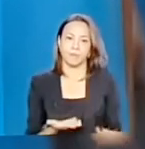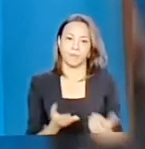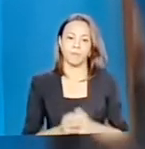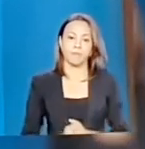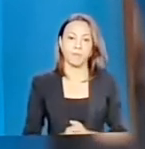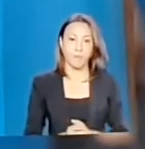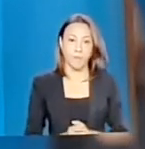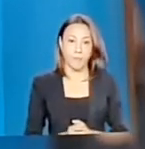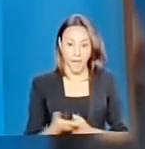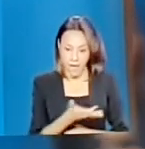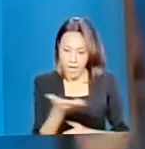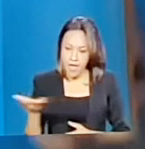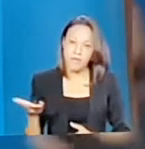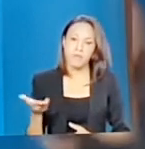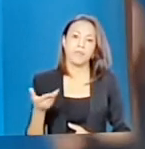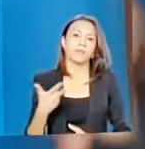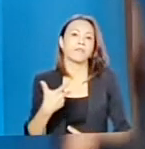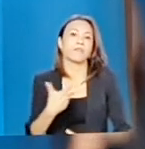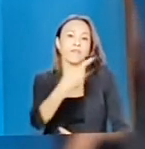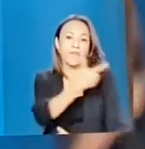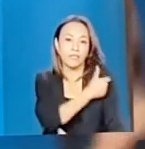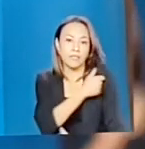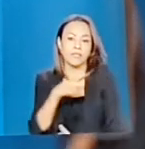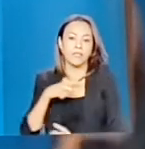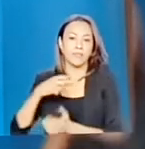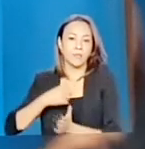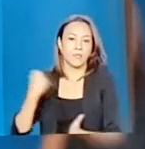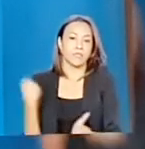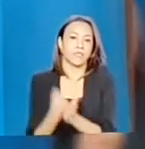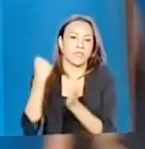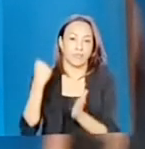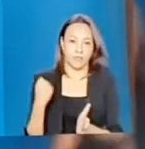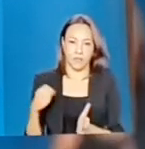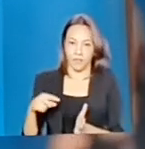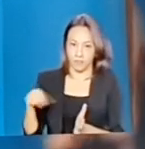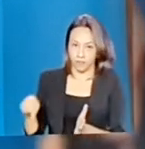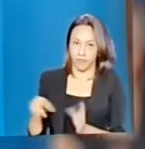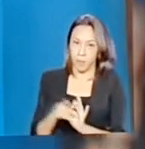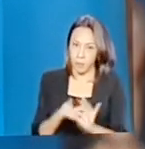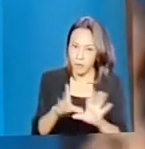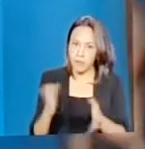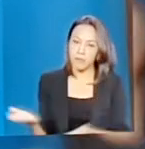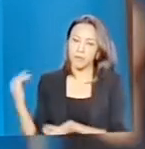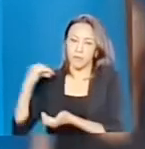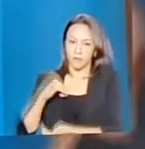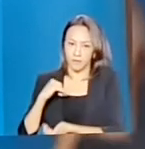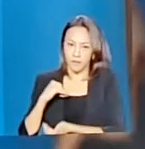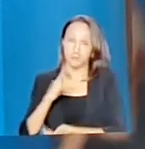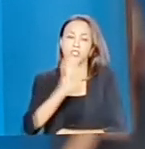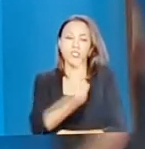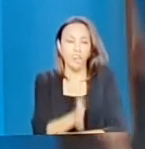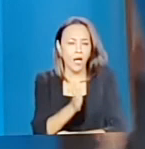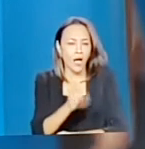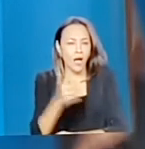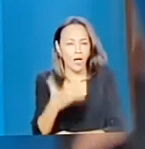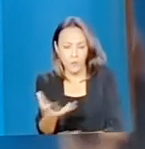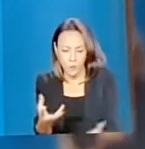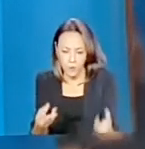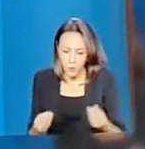Essas vacinas estão certificadas pela nossa Anvisa. Elas foram analisadas por